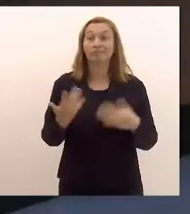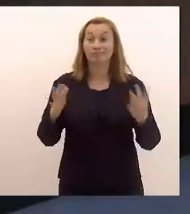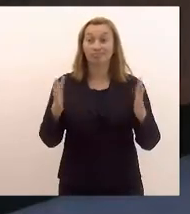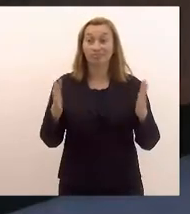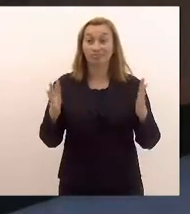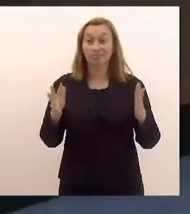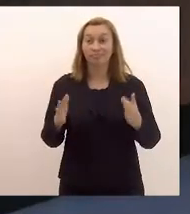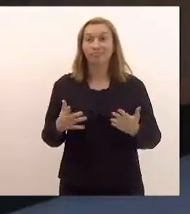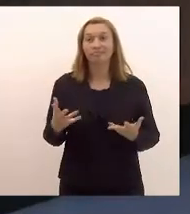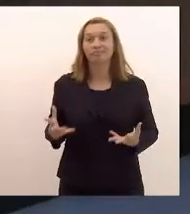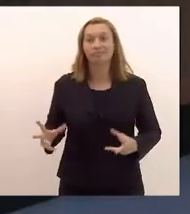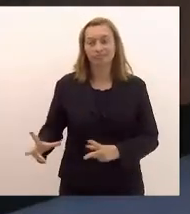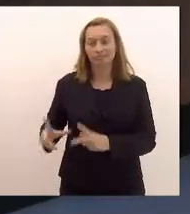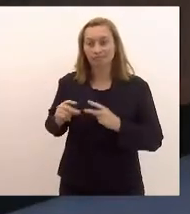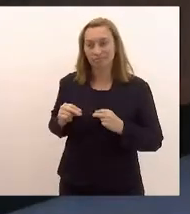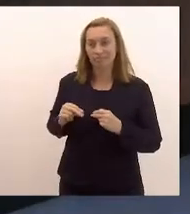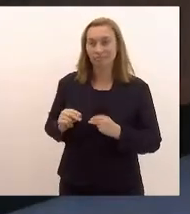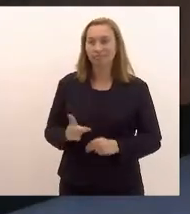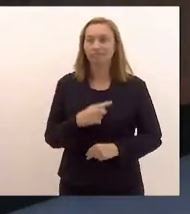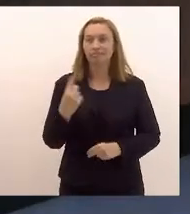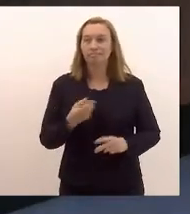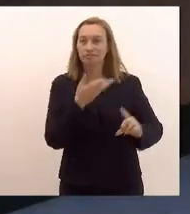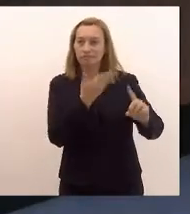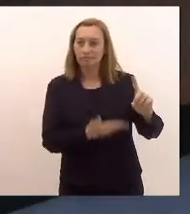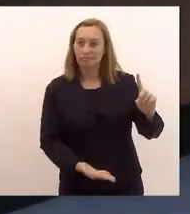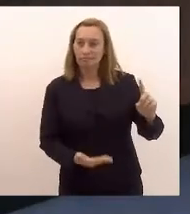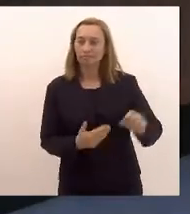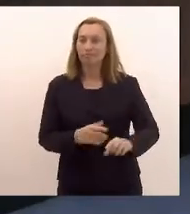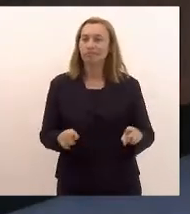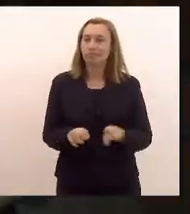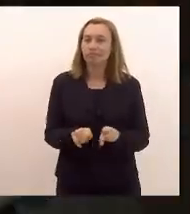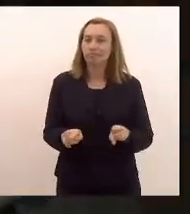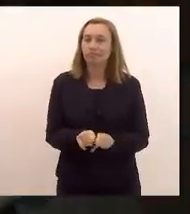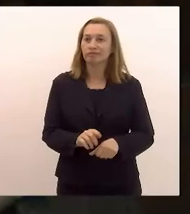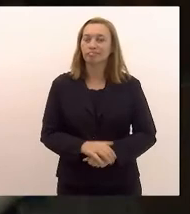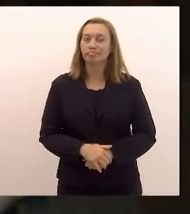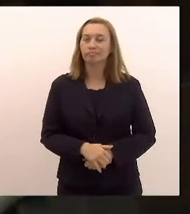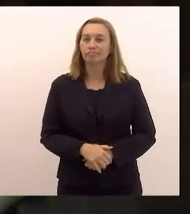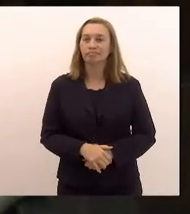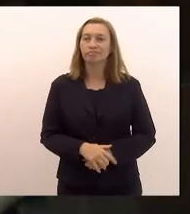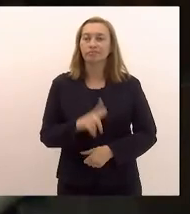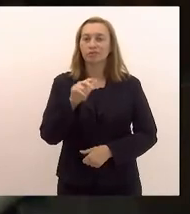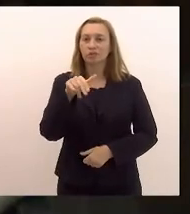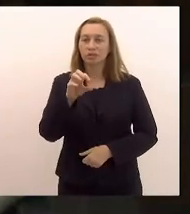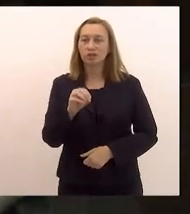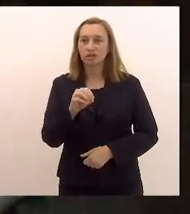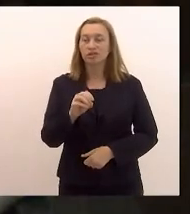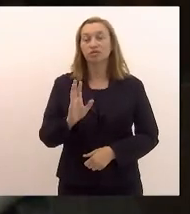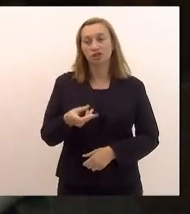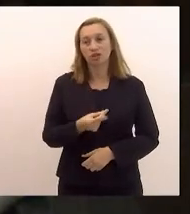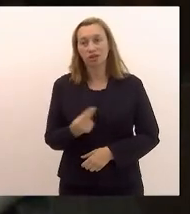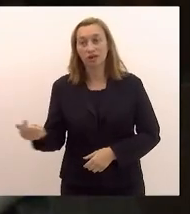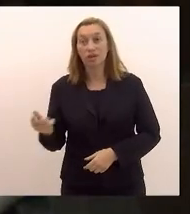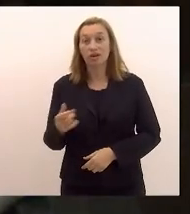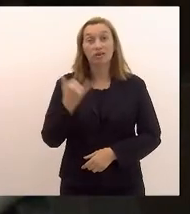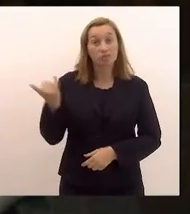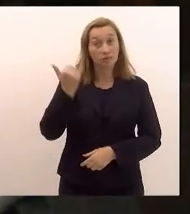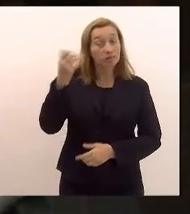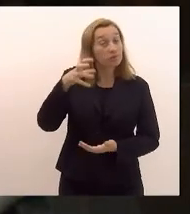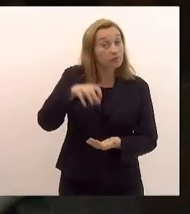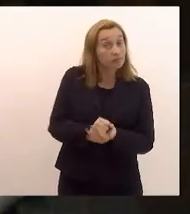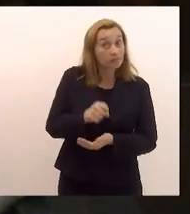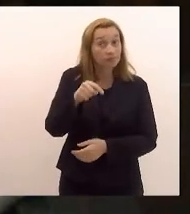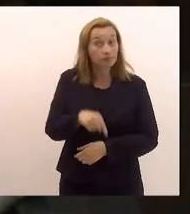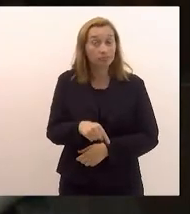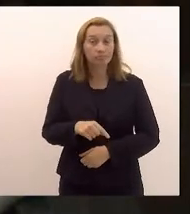e que merece toda a nossa homenagem também o Luciano Bandeira já saiu mas é importante registrar